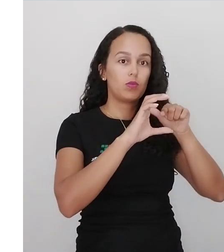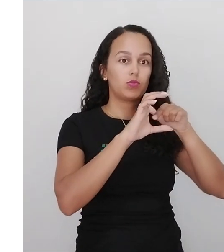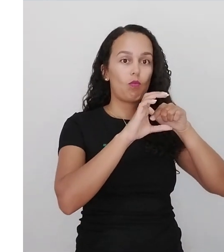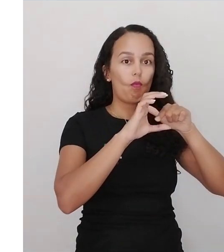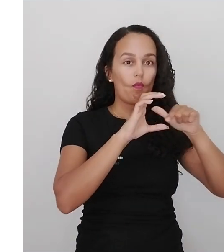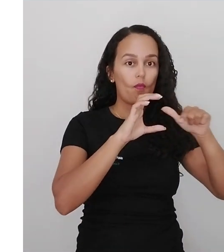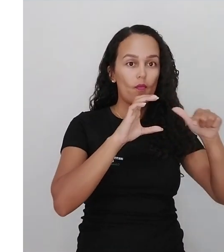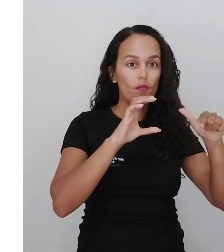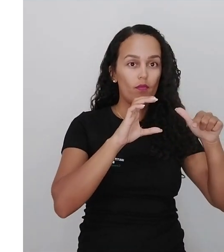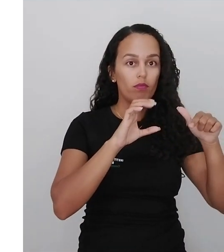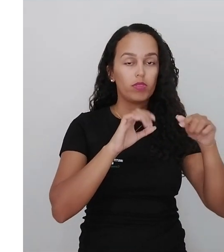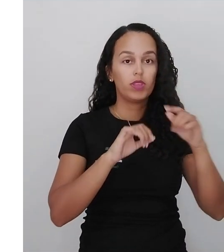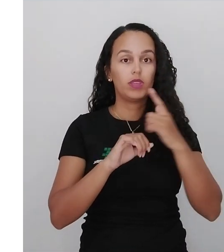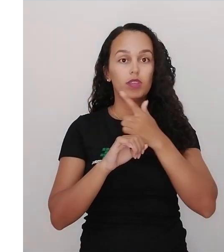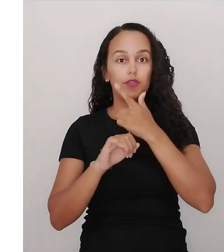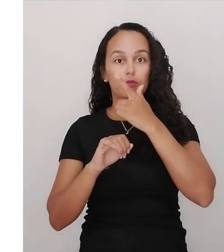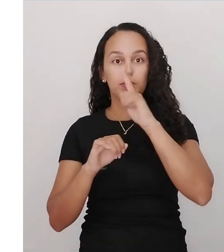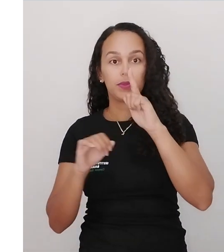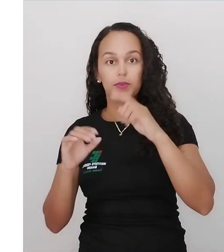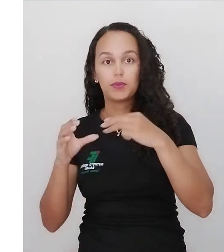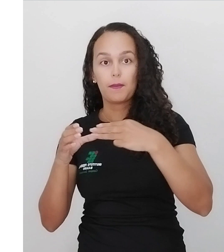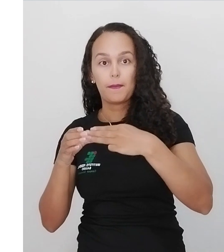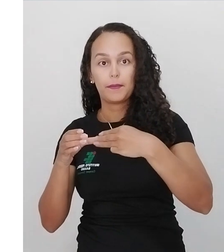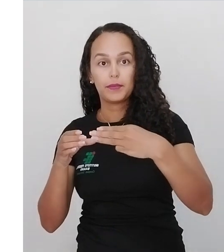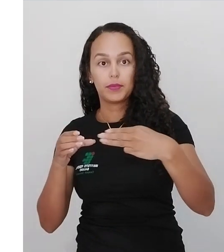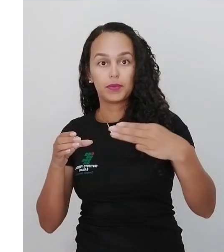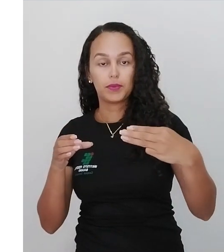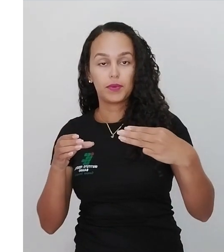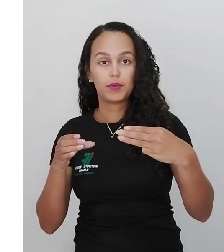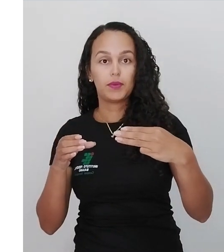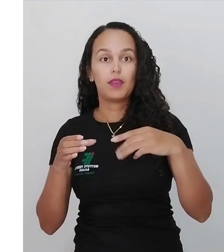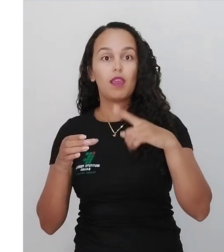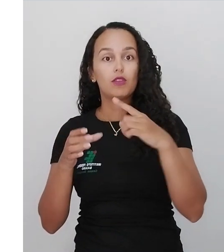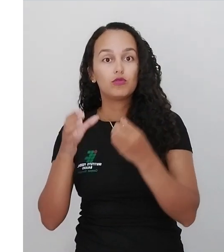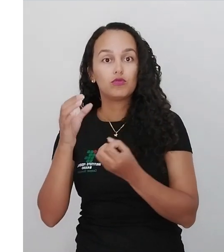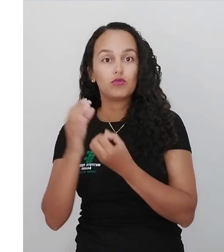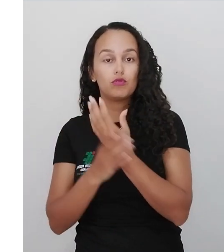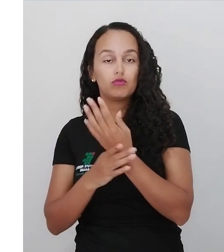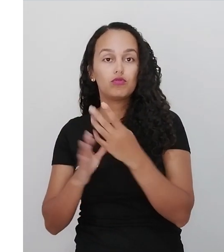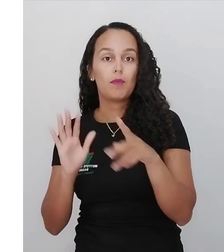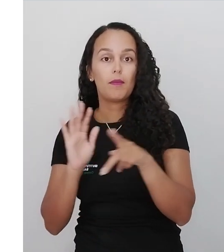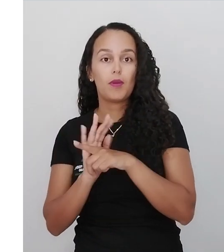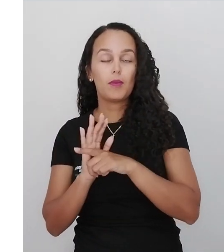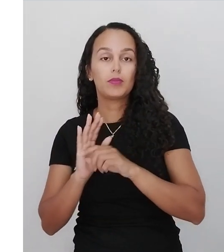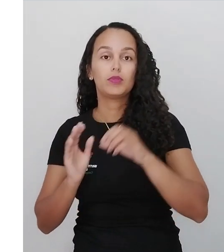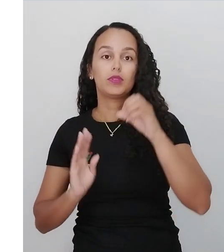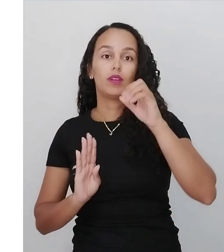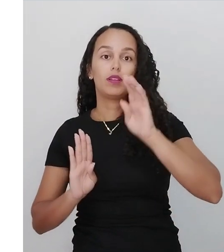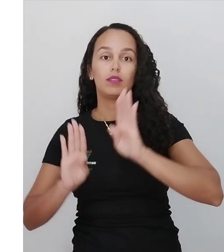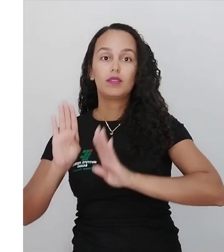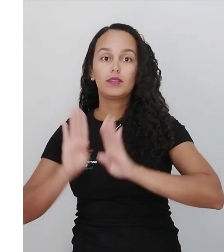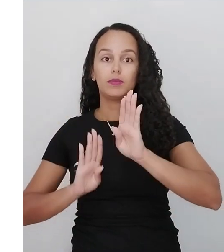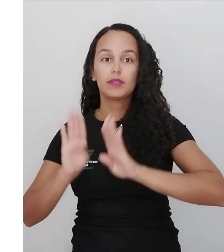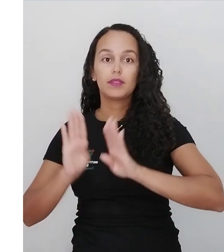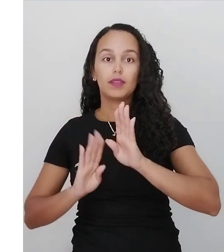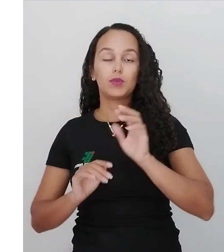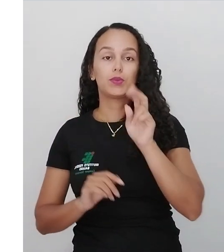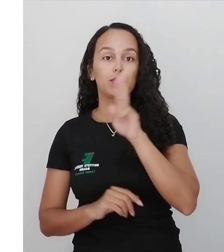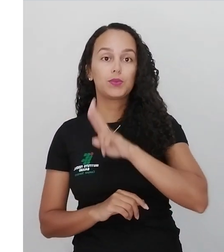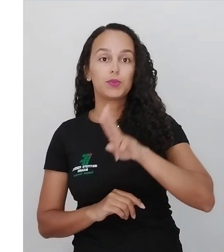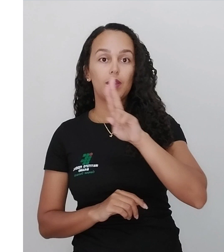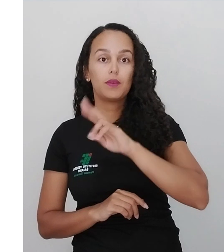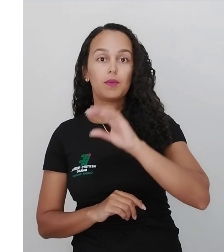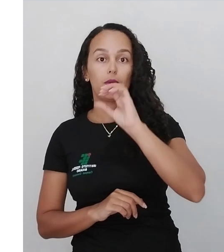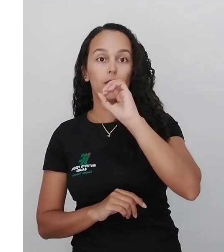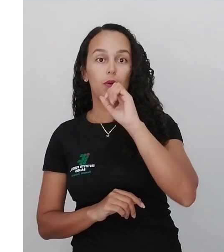oxigênio quando começou, né, a estar presente na atmosfera. E o que faz com que essa teoria ela seja